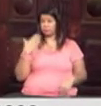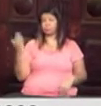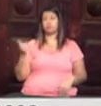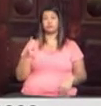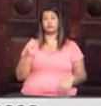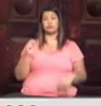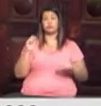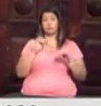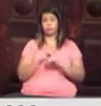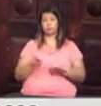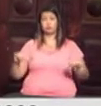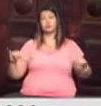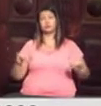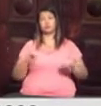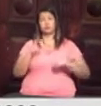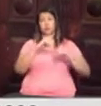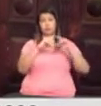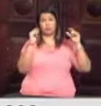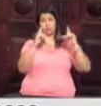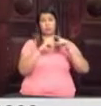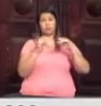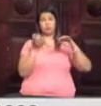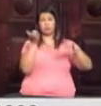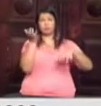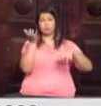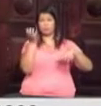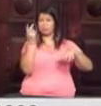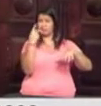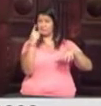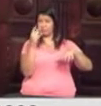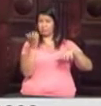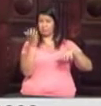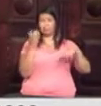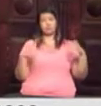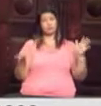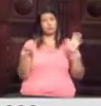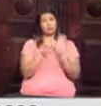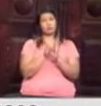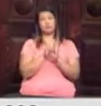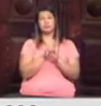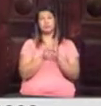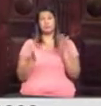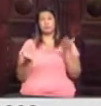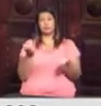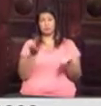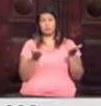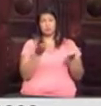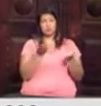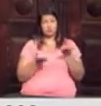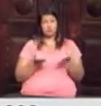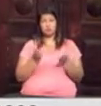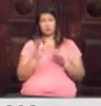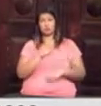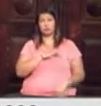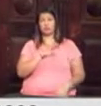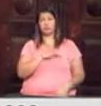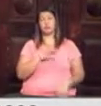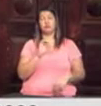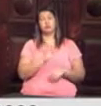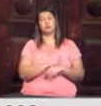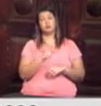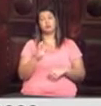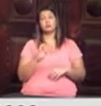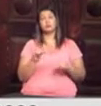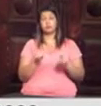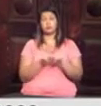Brasília, que o Congresso Nacional não vai apreciar a lei de reequilíbrio dos estados, reequilíbrio fiscal dos estados.